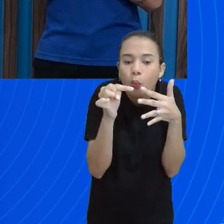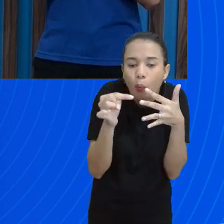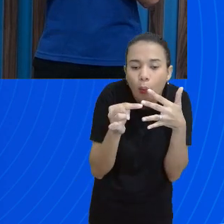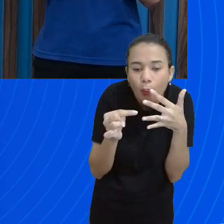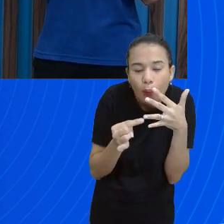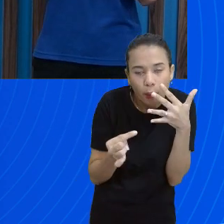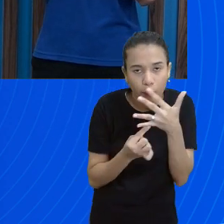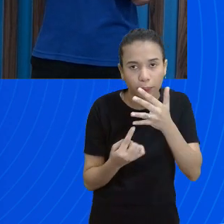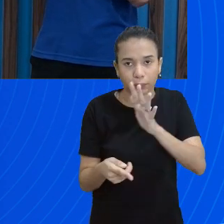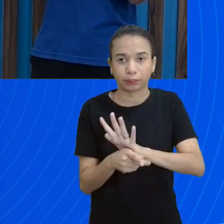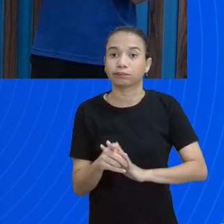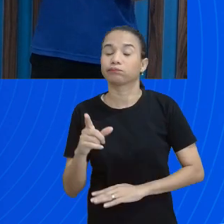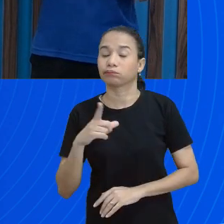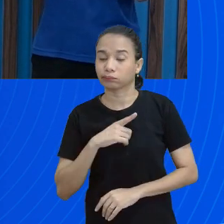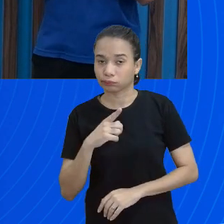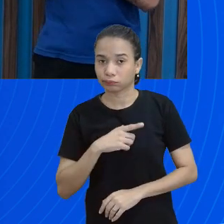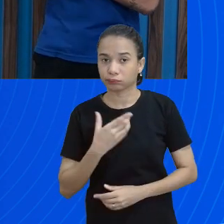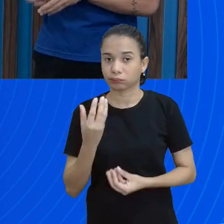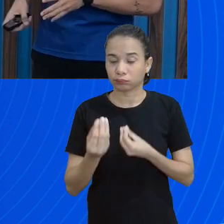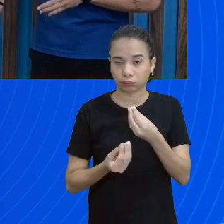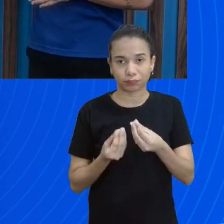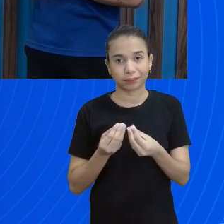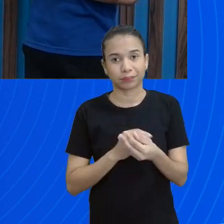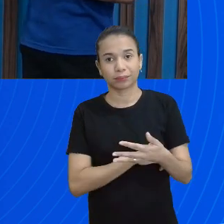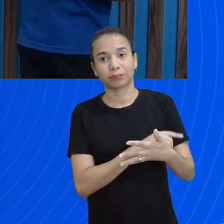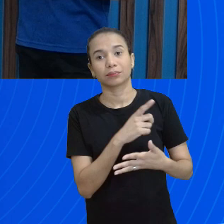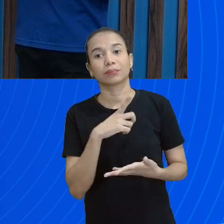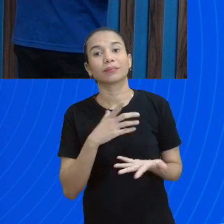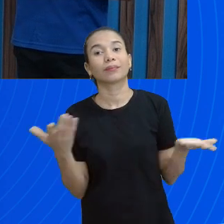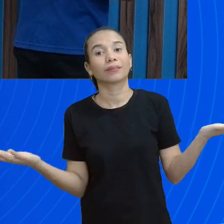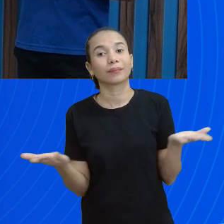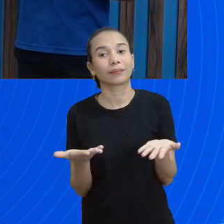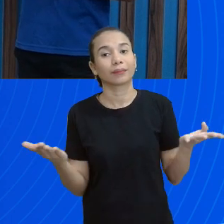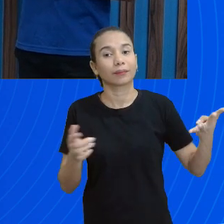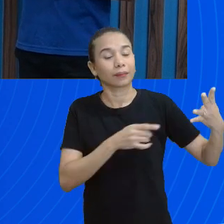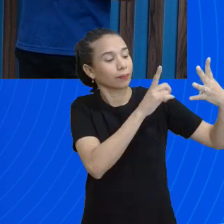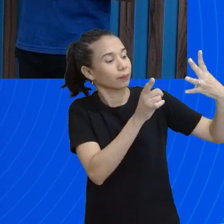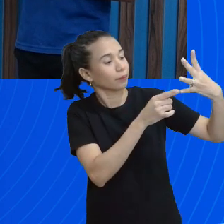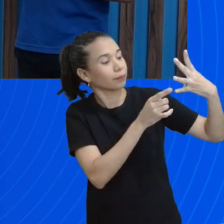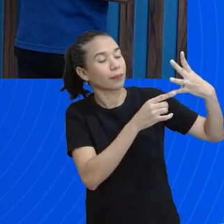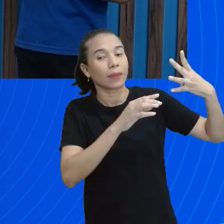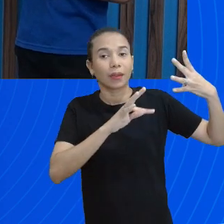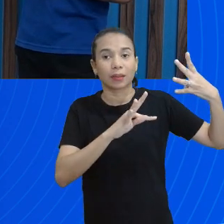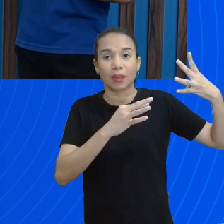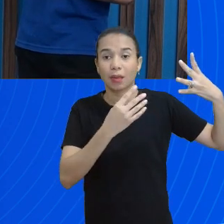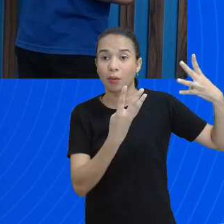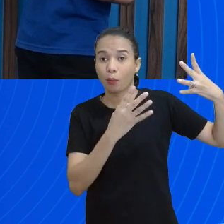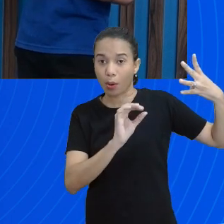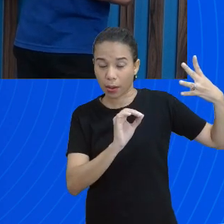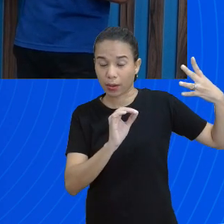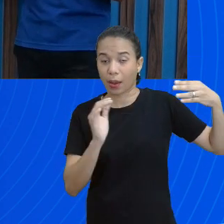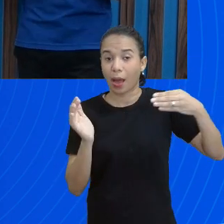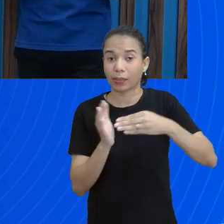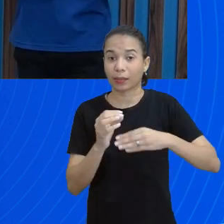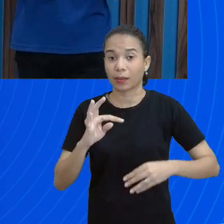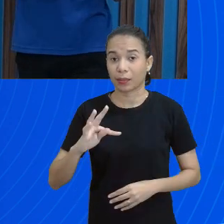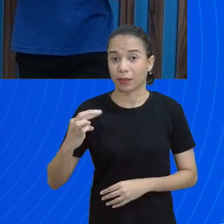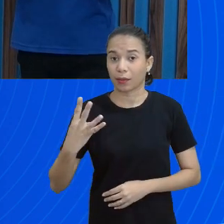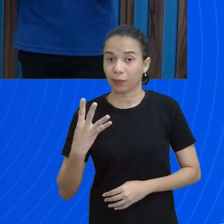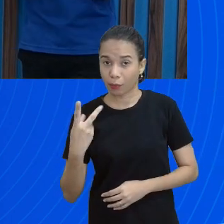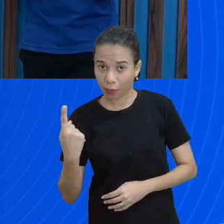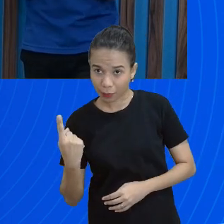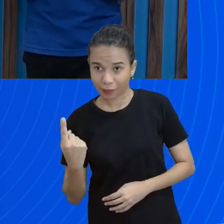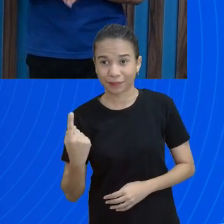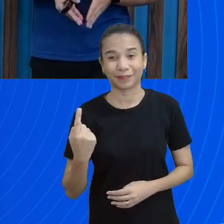essas modalidades, né, esse grau aí. Então, de T40 a T41, ou seja, a T40